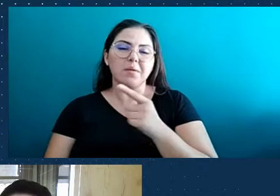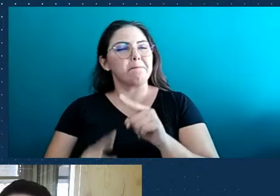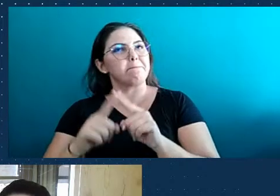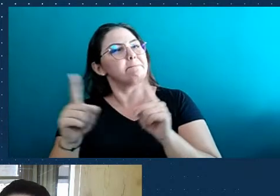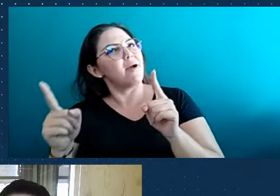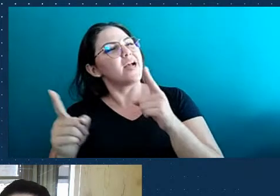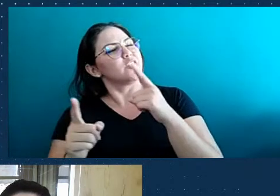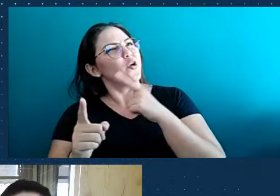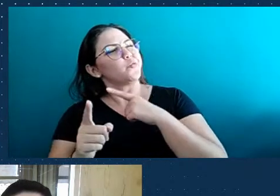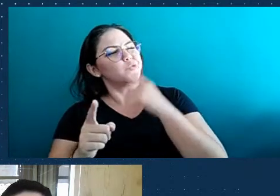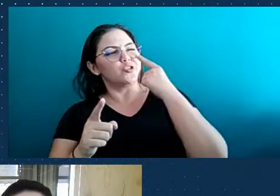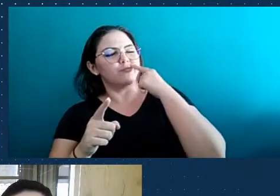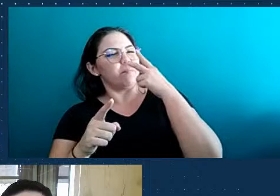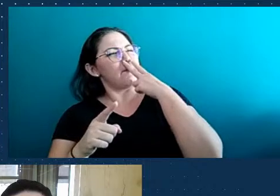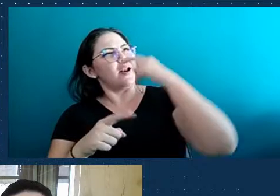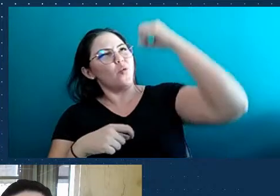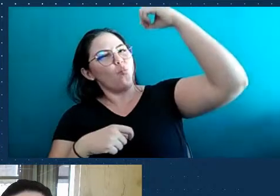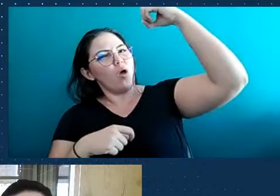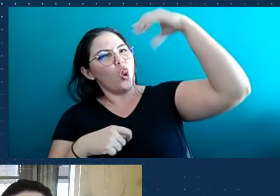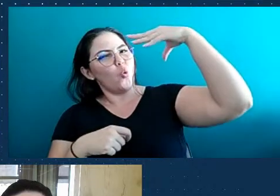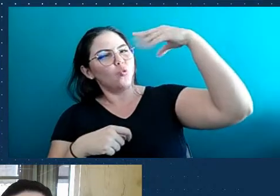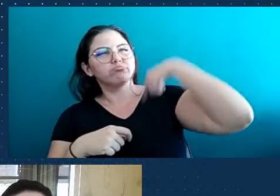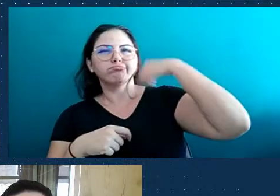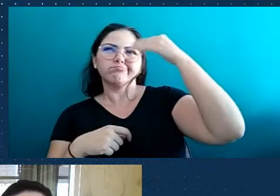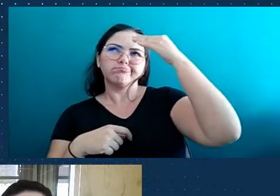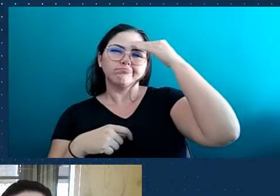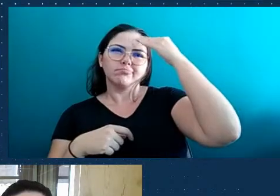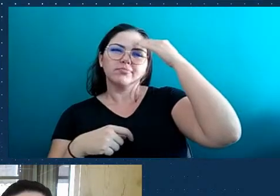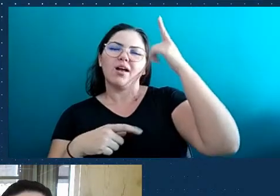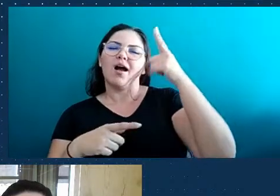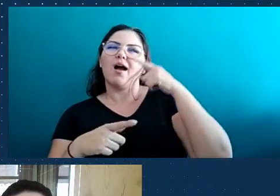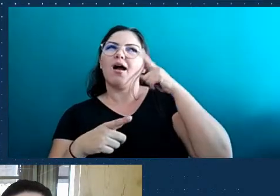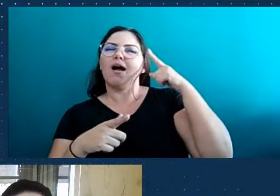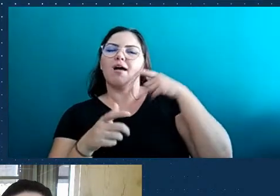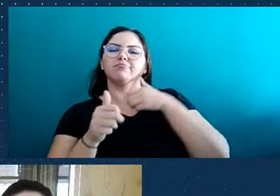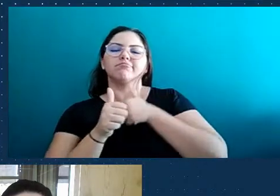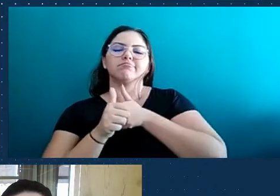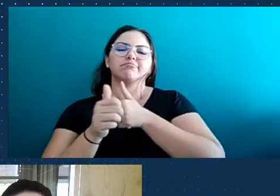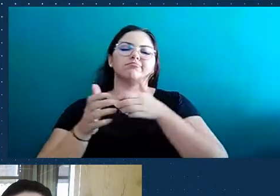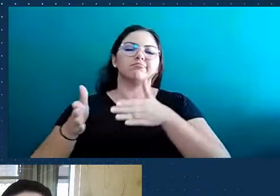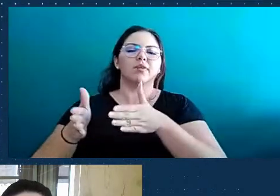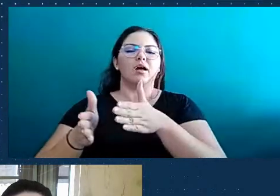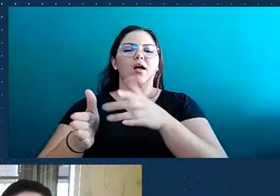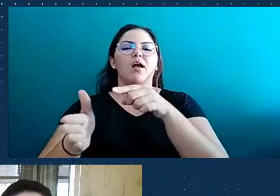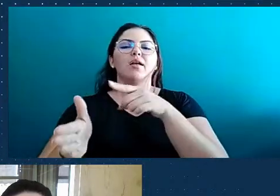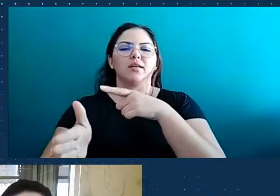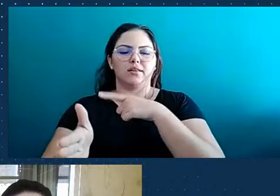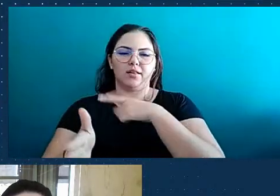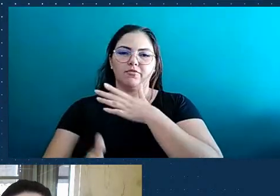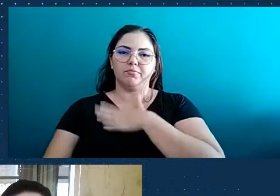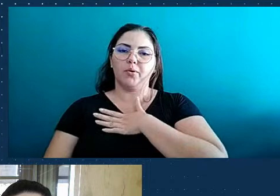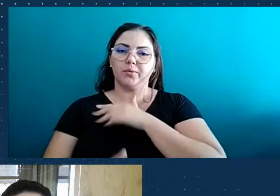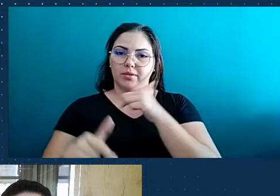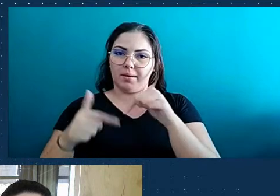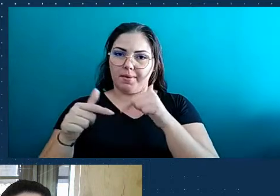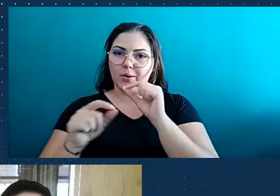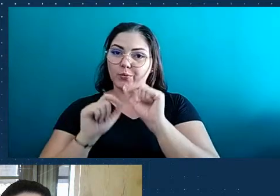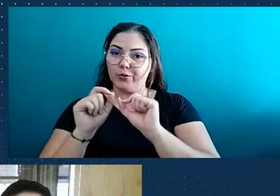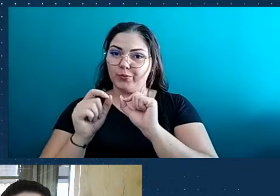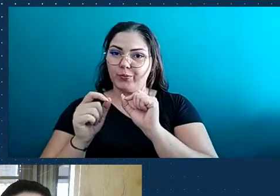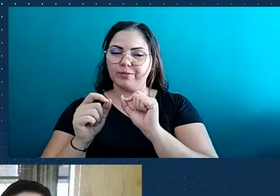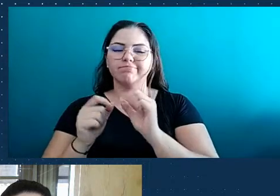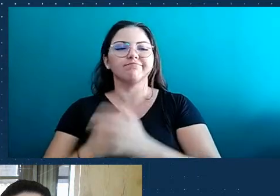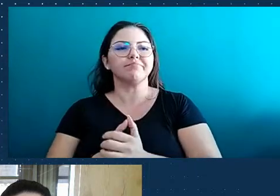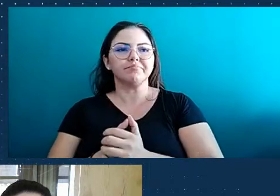uma luzinha, né? Que apontou para um certo tipo de originalidade, que foi o seguinte.